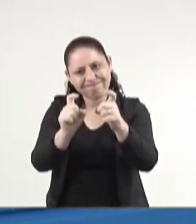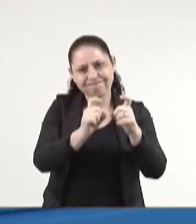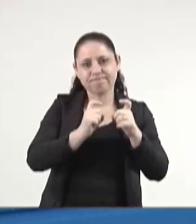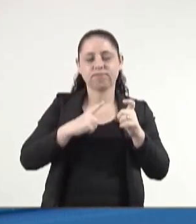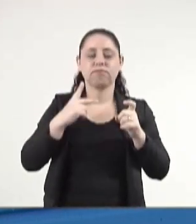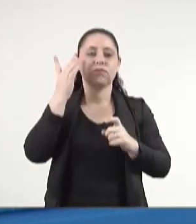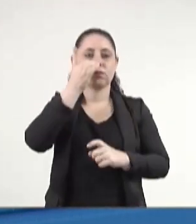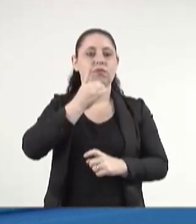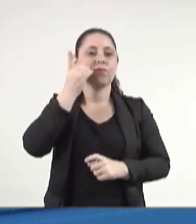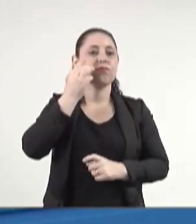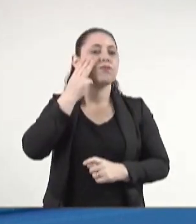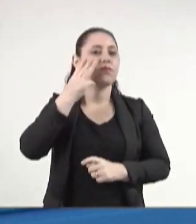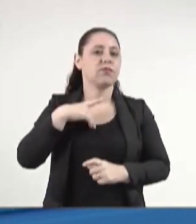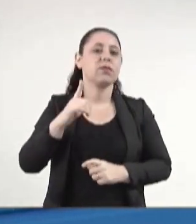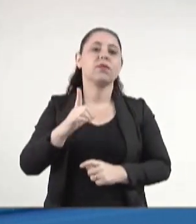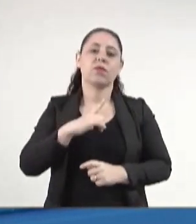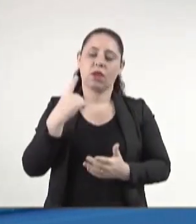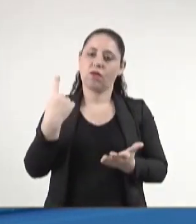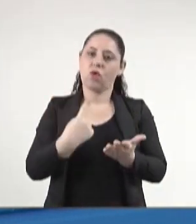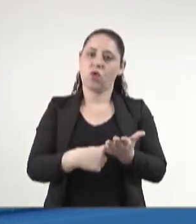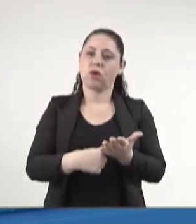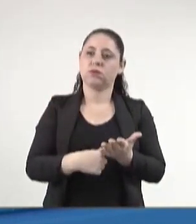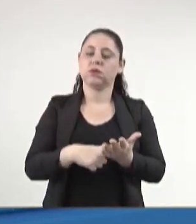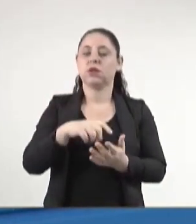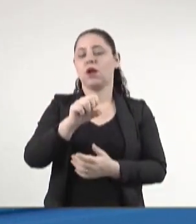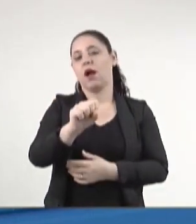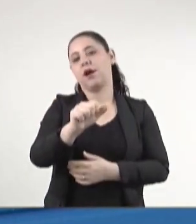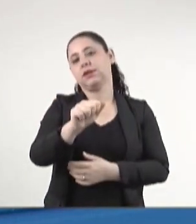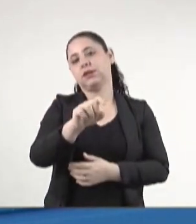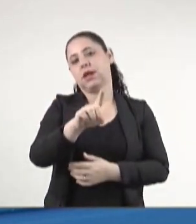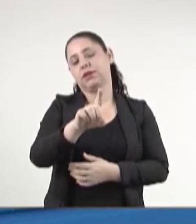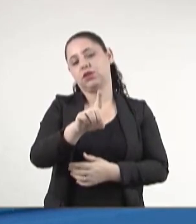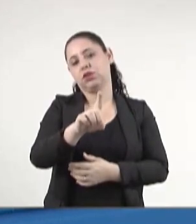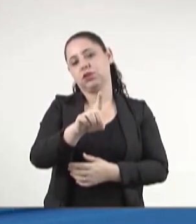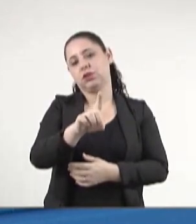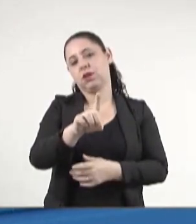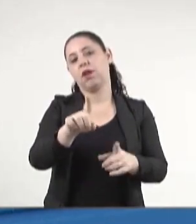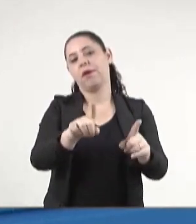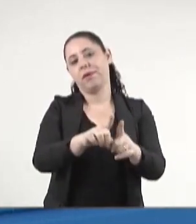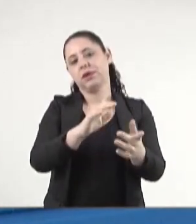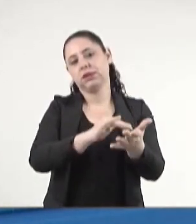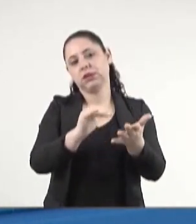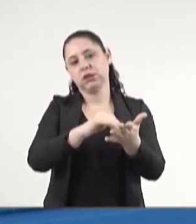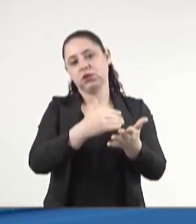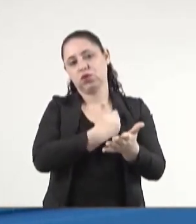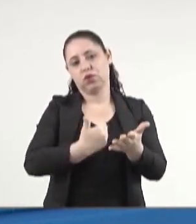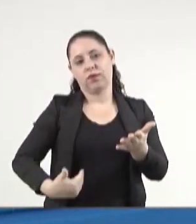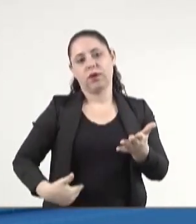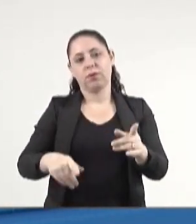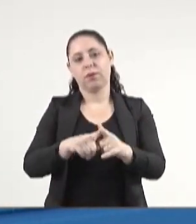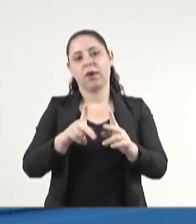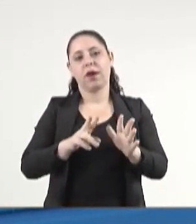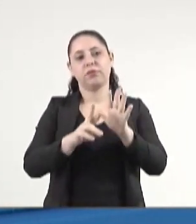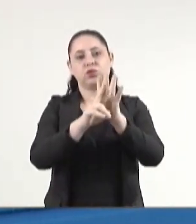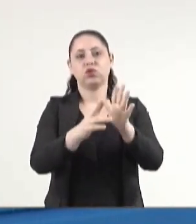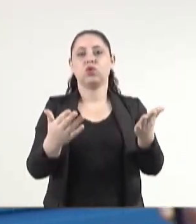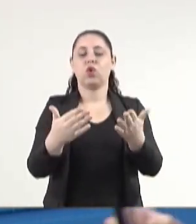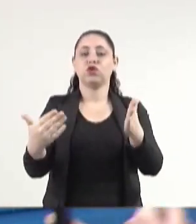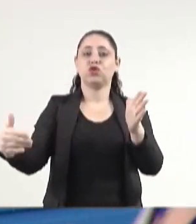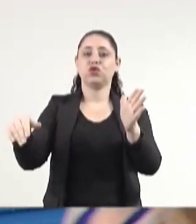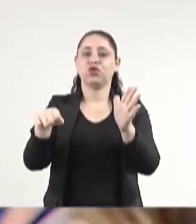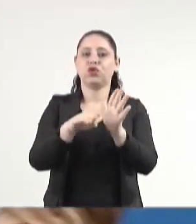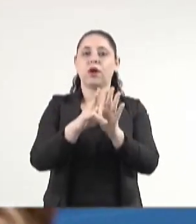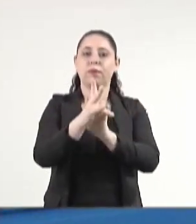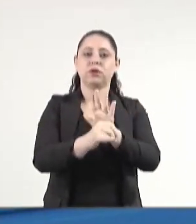Amara porque ela esteve presente em várias reuniões que nós tivemos com a SAD, também com representantes da Secretaria de Governo, hoje chegou